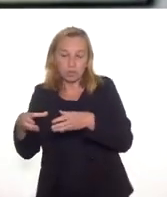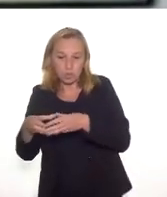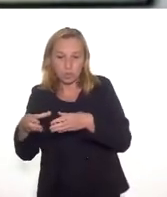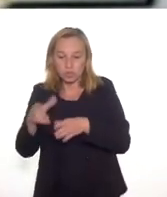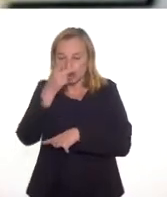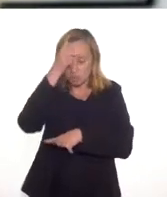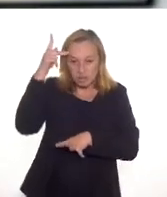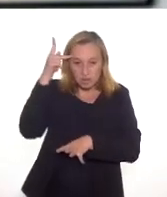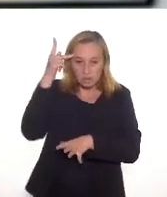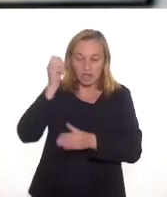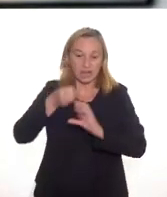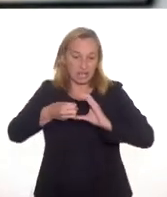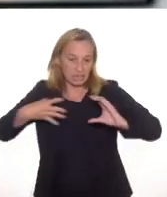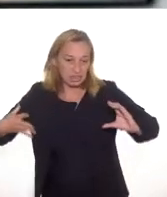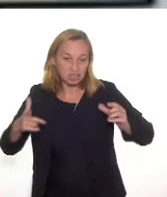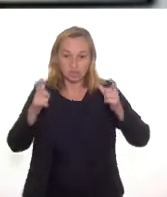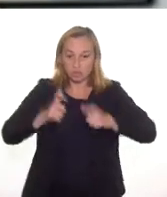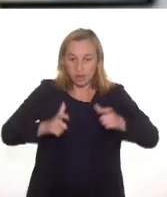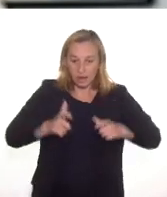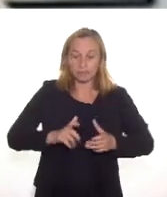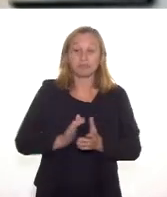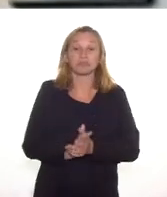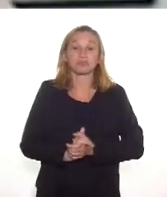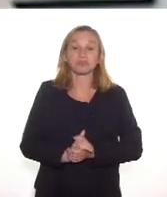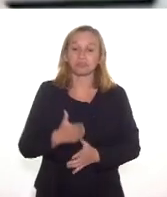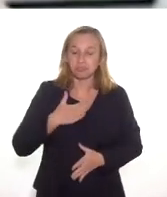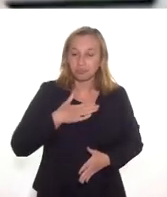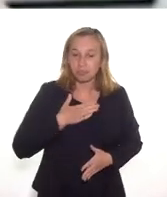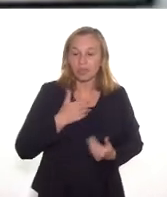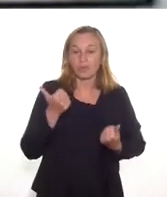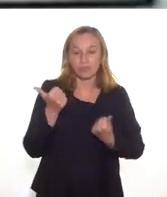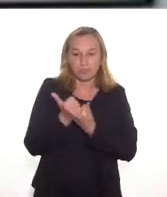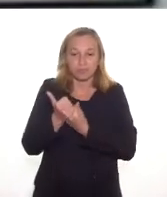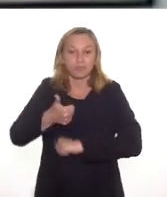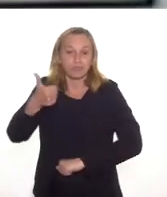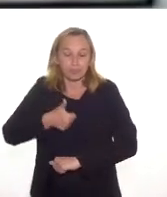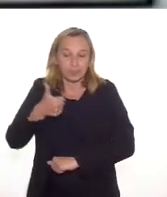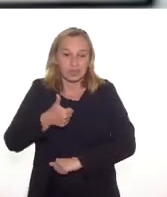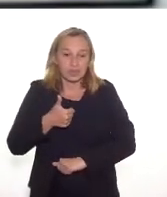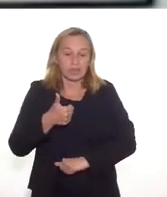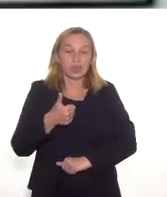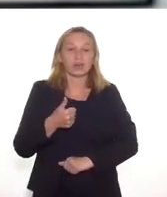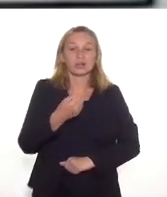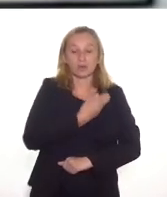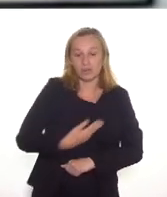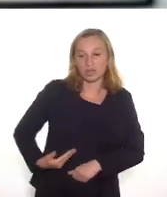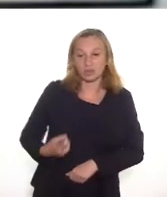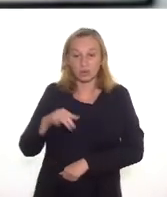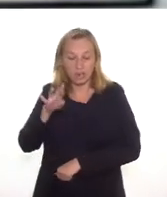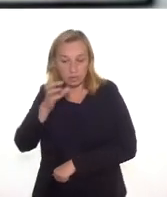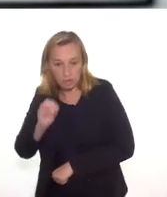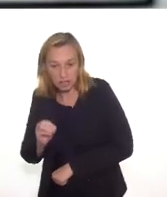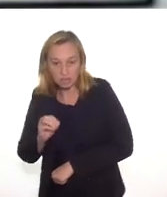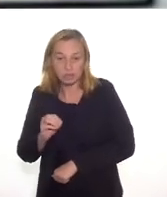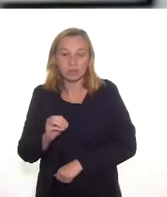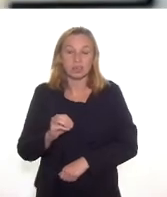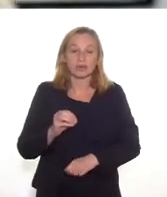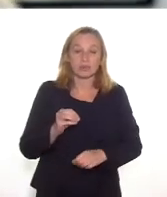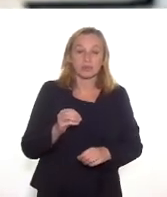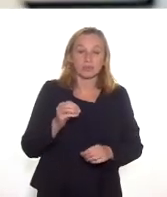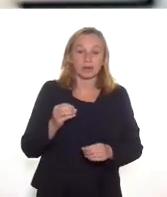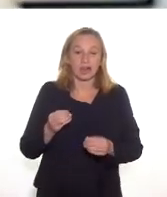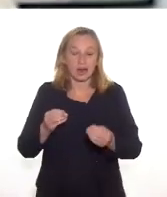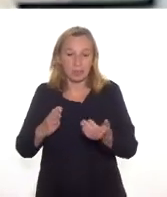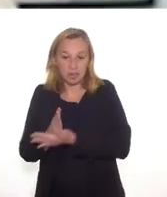conforme as suas características locais. Então, fica aqui o meu apelo, em primeiro lugar, ao governador Cláudio Castro para sancionar a lei. Em